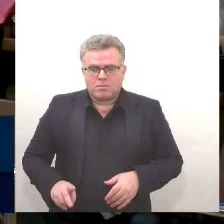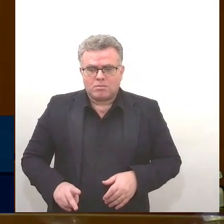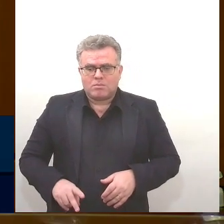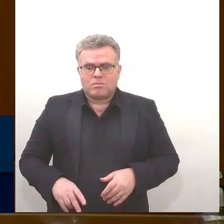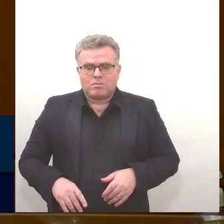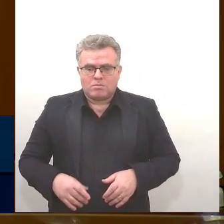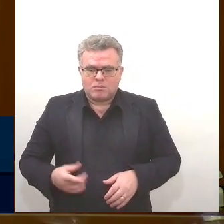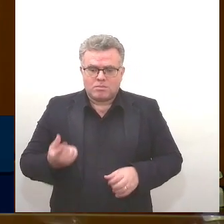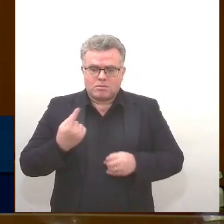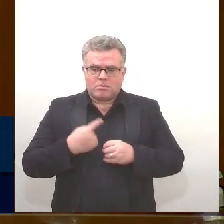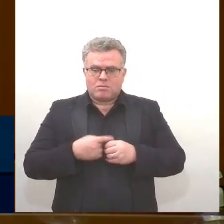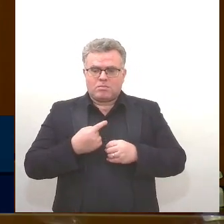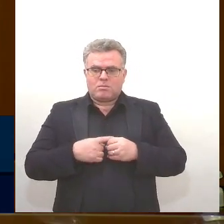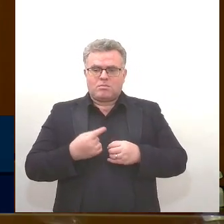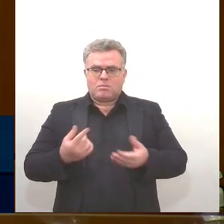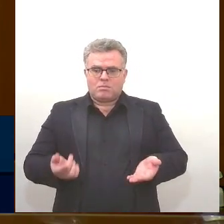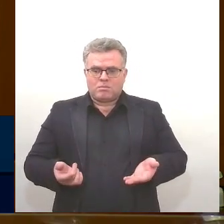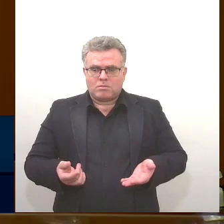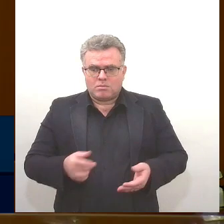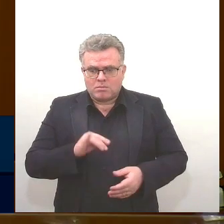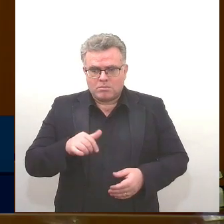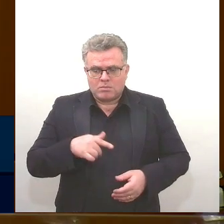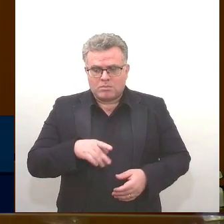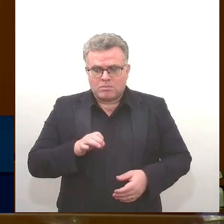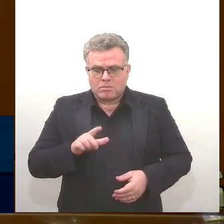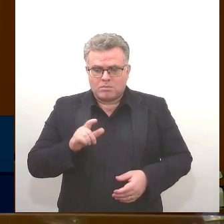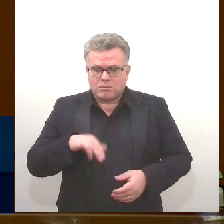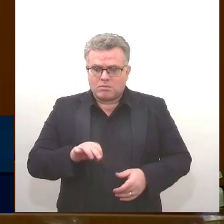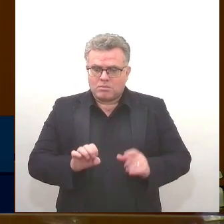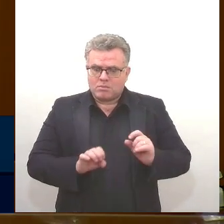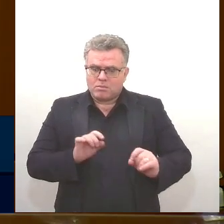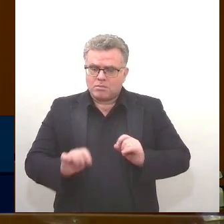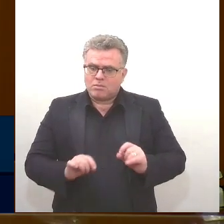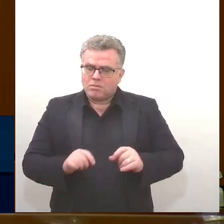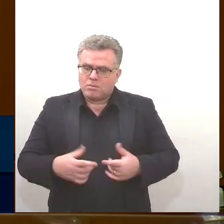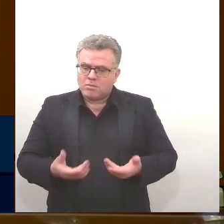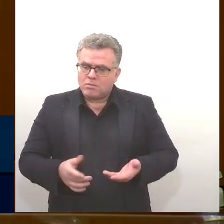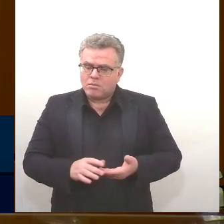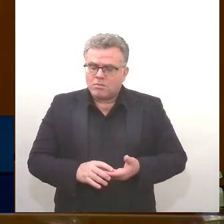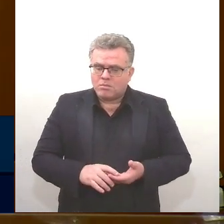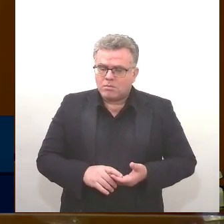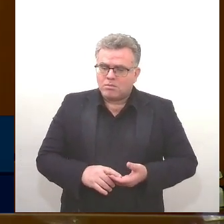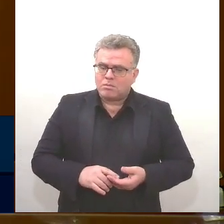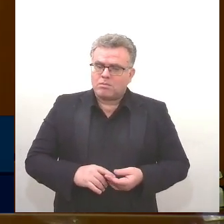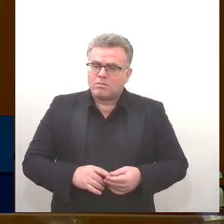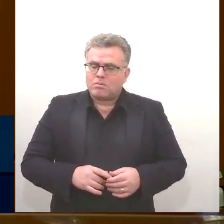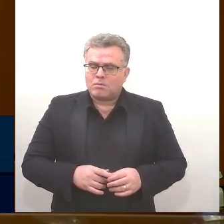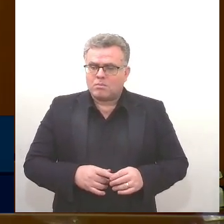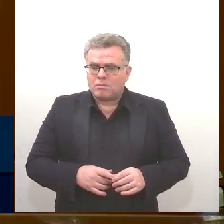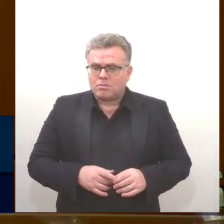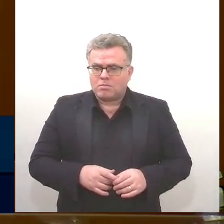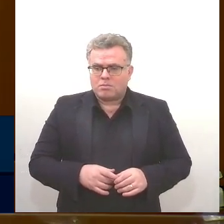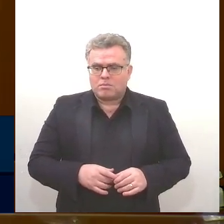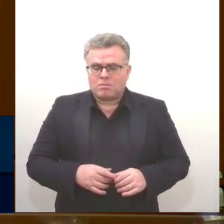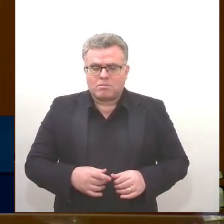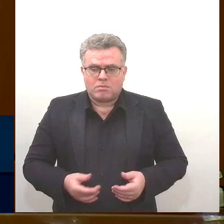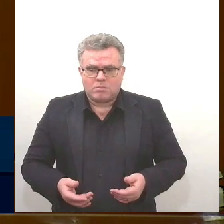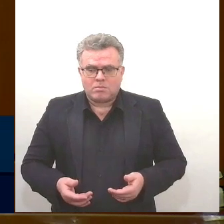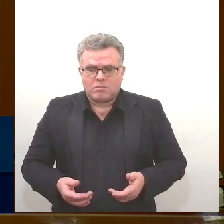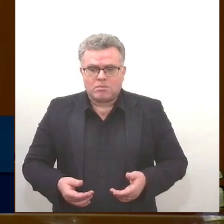a Jaqueline e como ainda não se teve uma resposta a